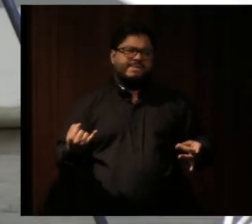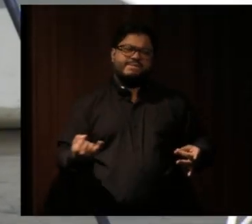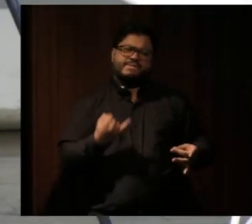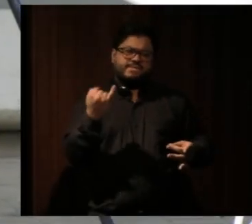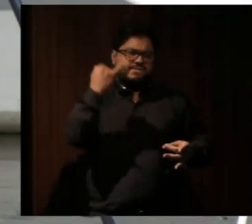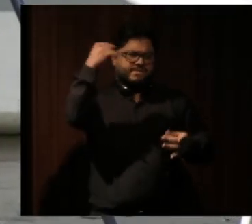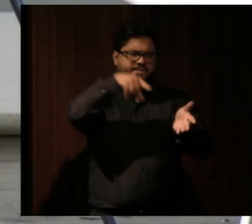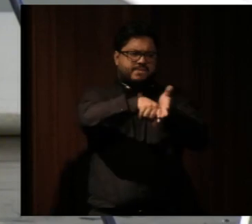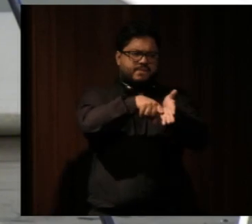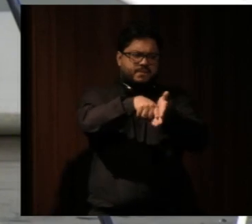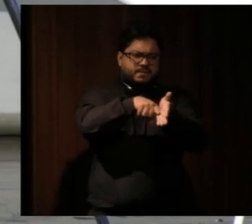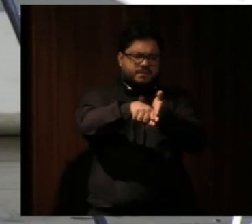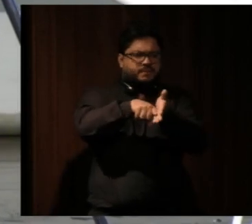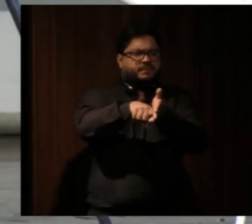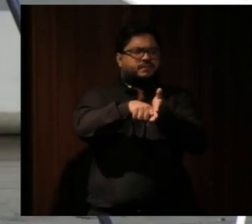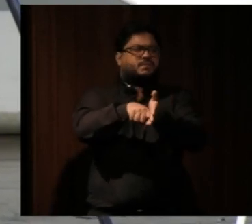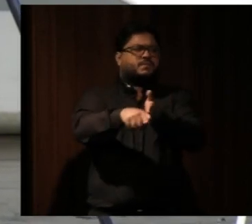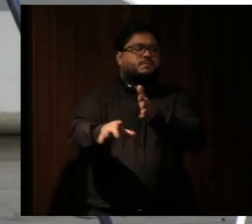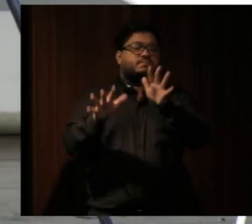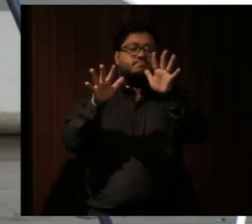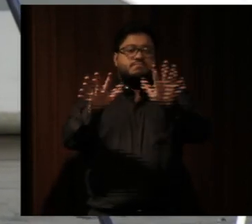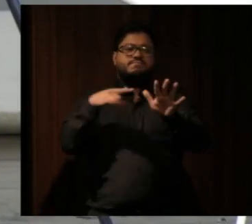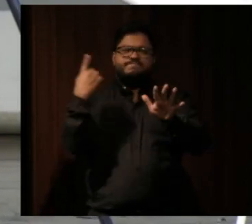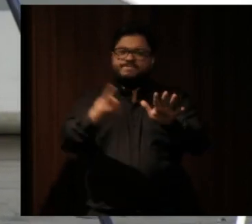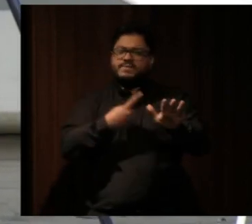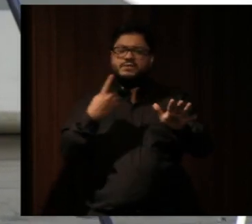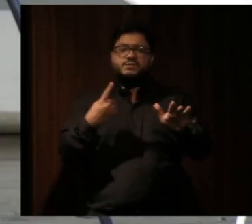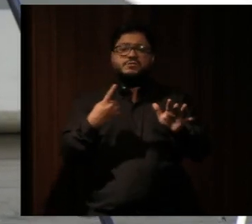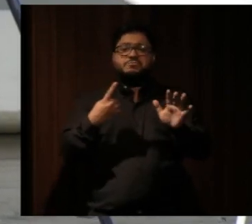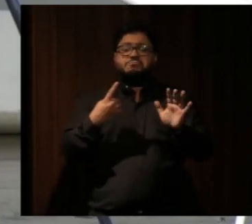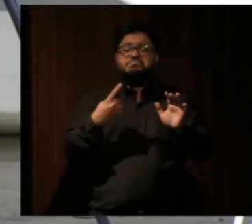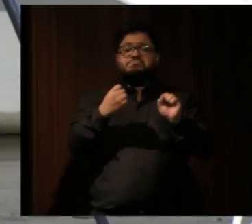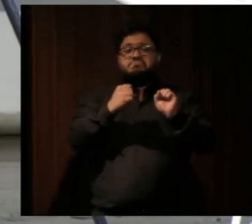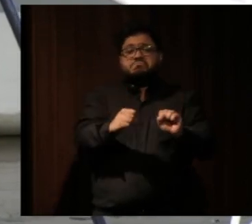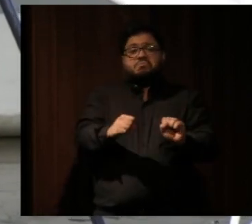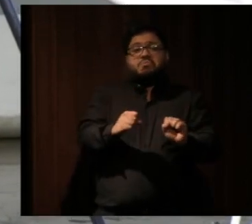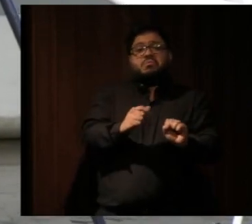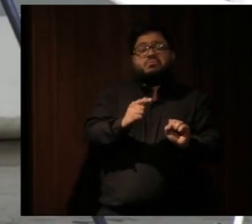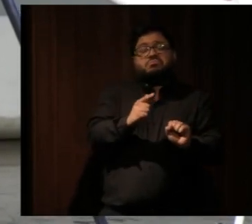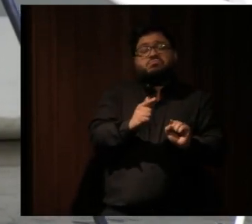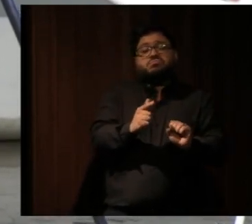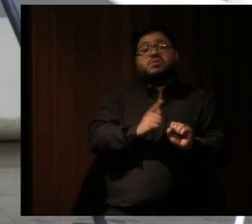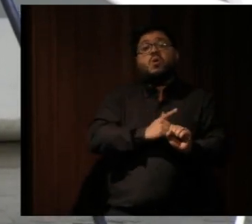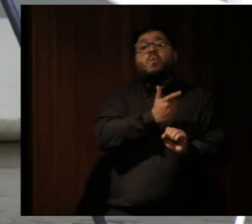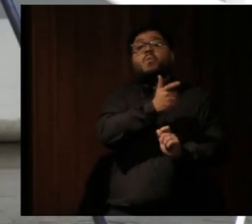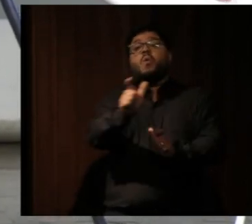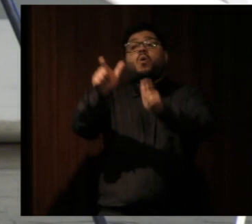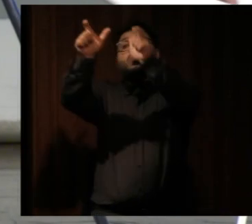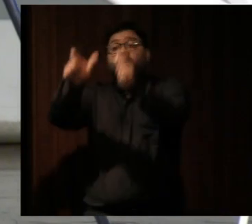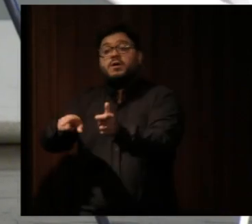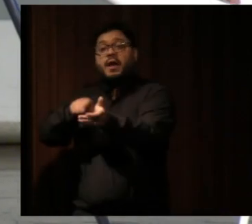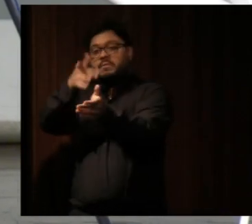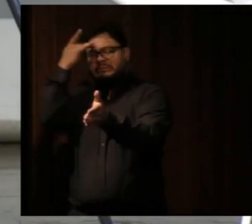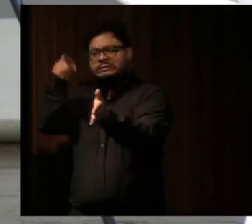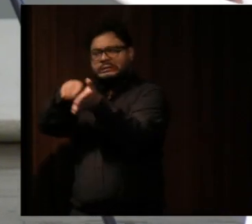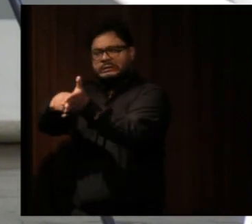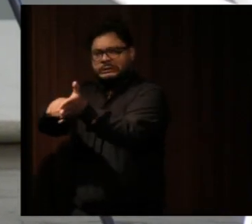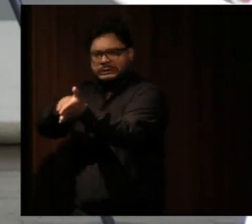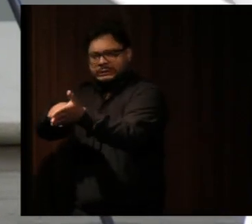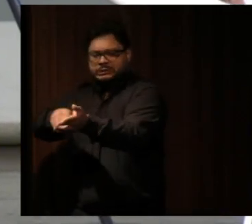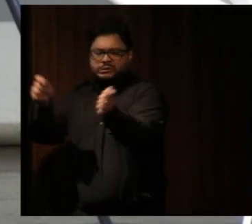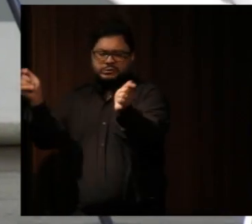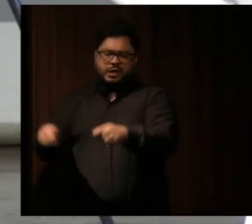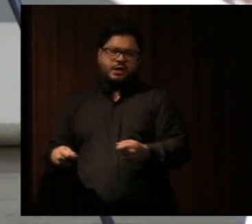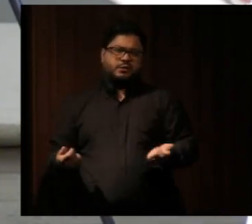paraas pesquisas né Mas a gente pode ter um um outro lugar para pros pesquisadores irem né